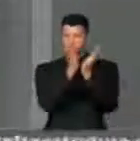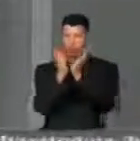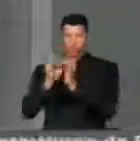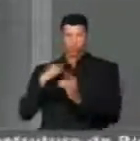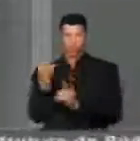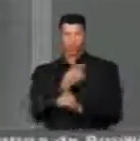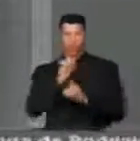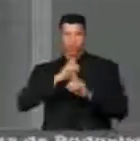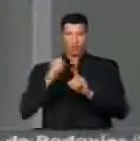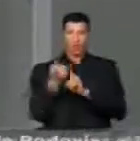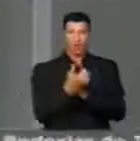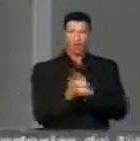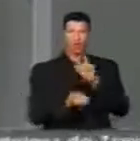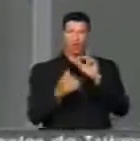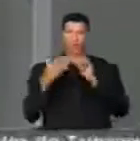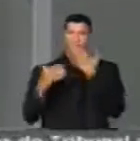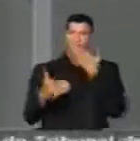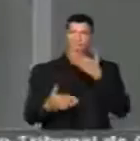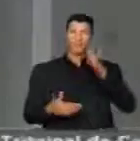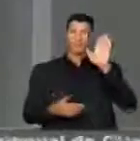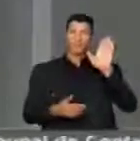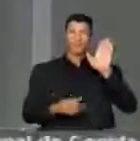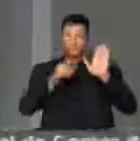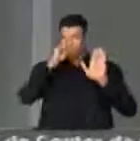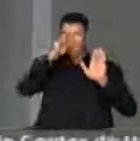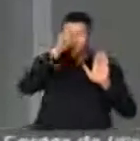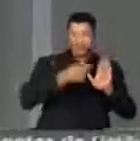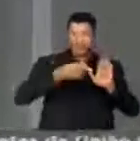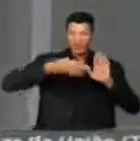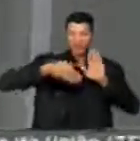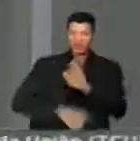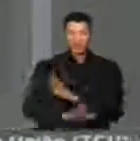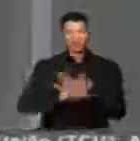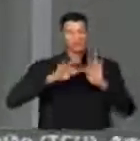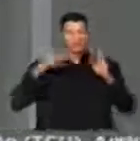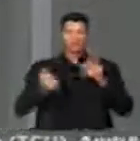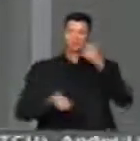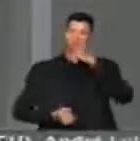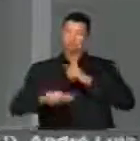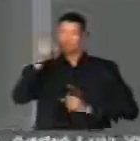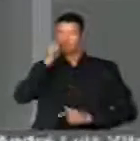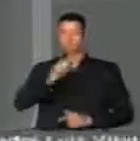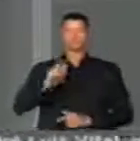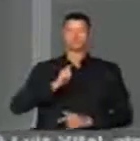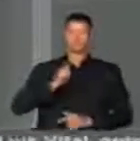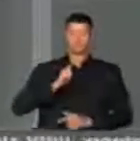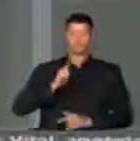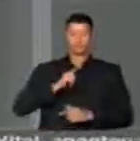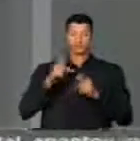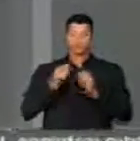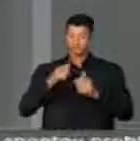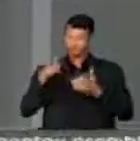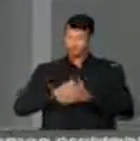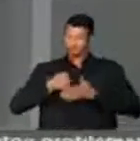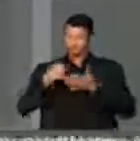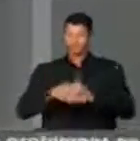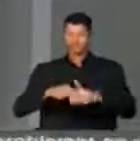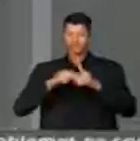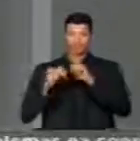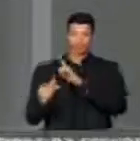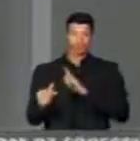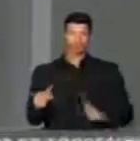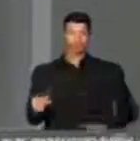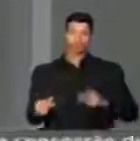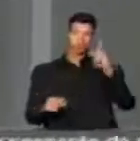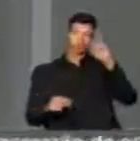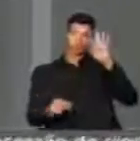nossa sociedade que prometem mandar para o ralo todas as conquistas obtidas com muita luta pelo governo do